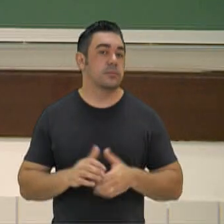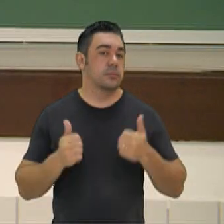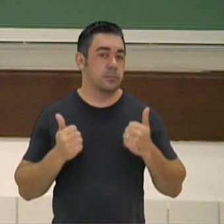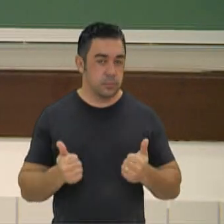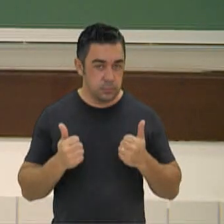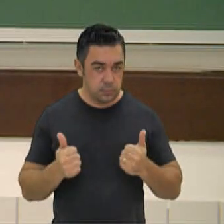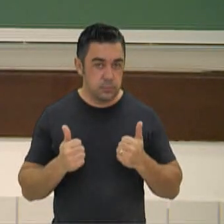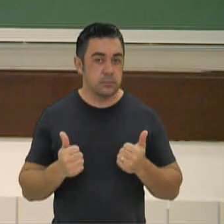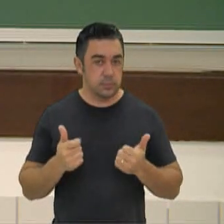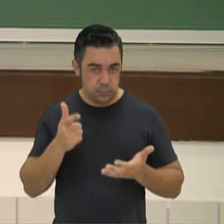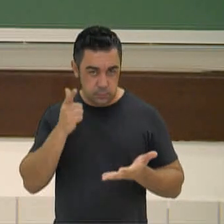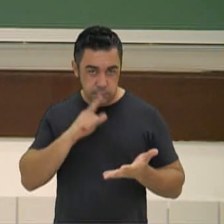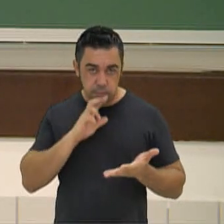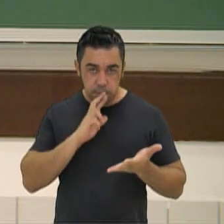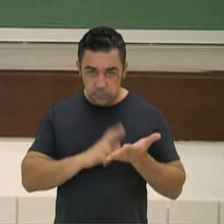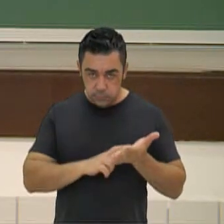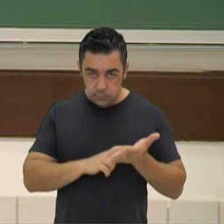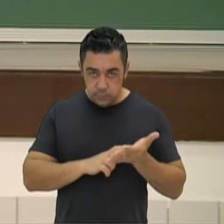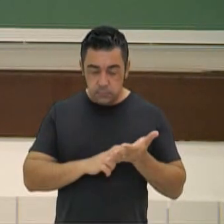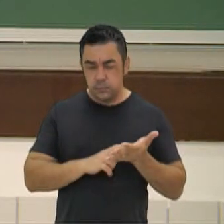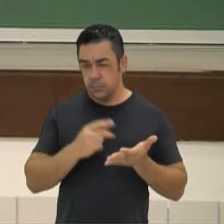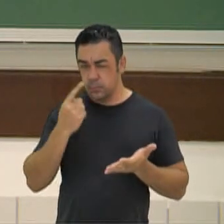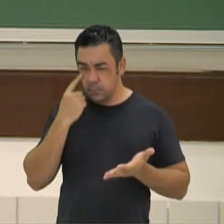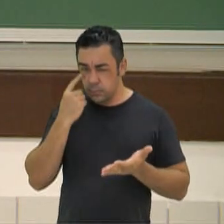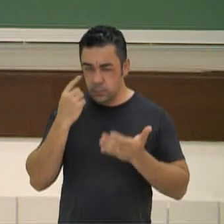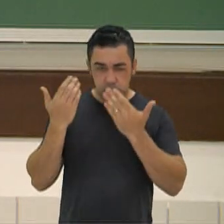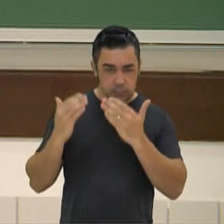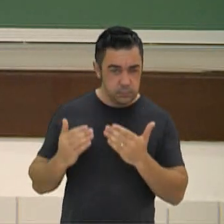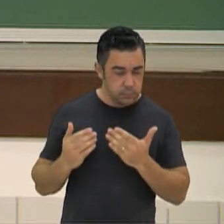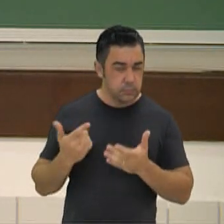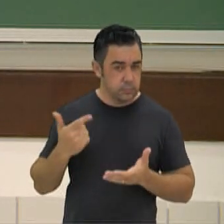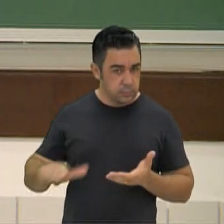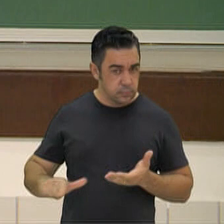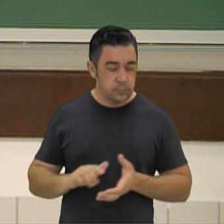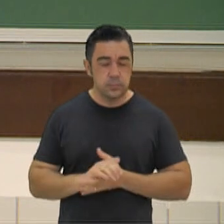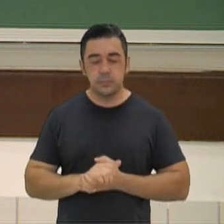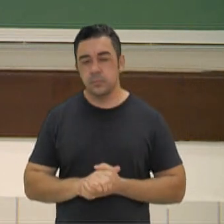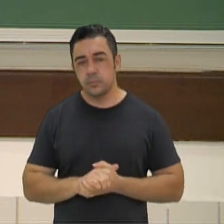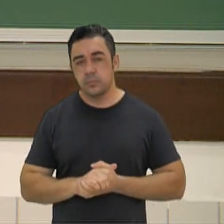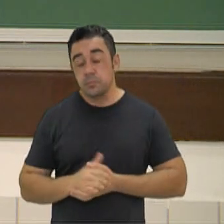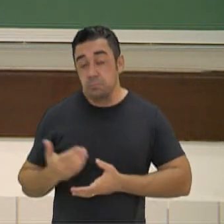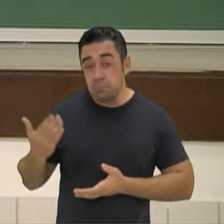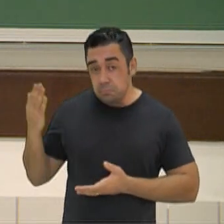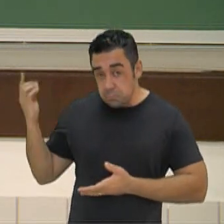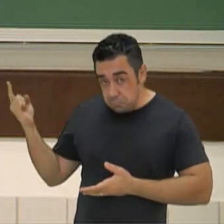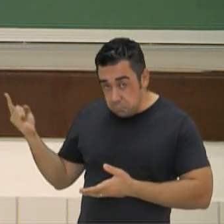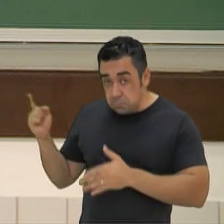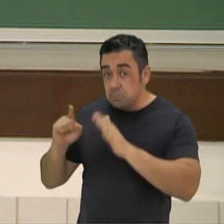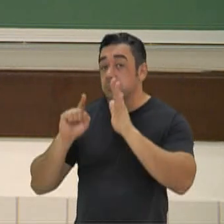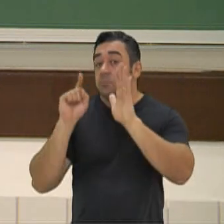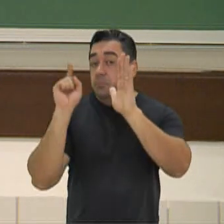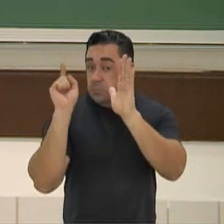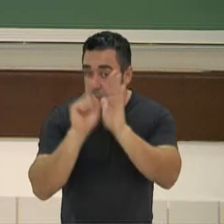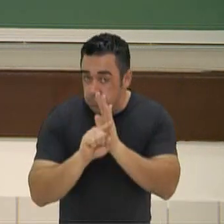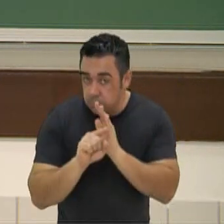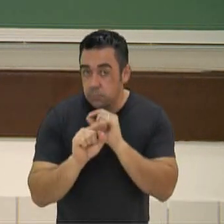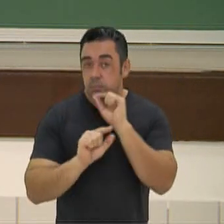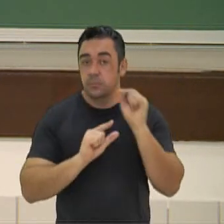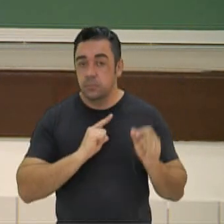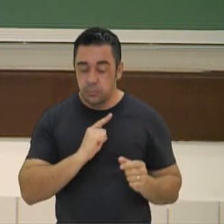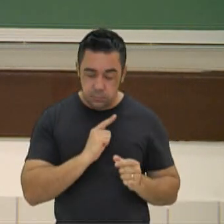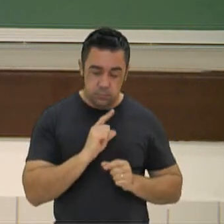Belezinha, galera? Conseguiram responder a questão? Vamos analisar novamente aqui, tá? Então, o que eu estou perguntando? Quando eu